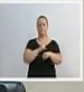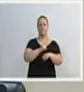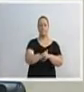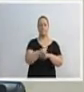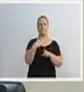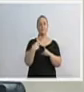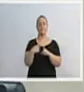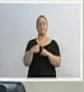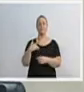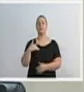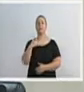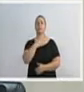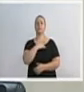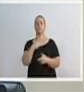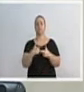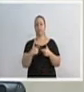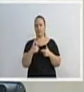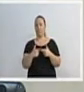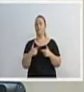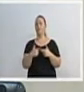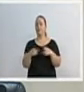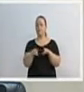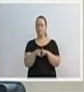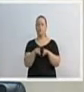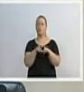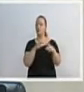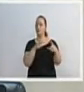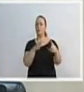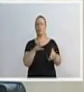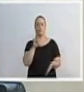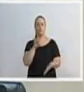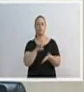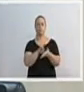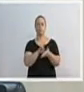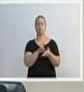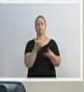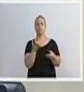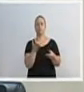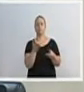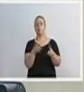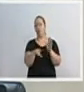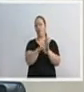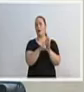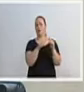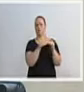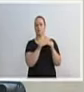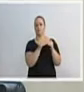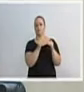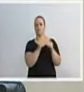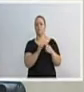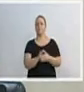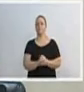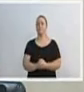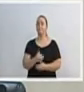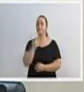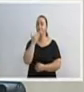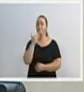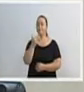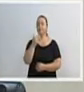questão de saúde. Proceda-se também conforme o processo legal. Solicito ao vereador César Sim que registre